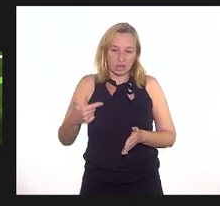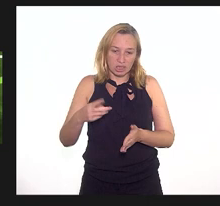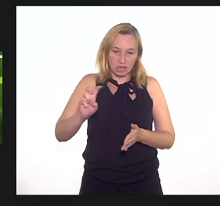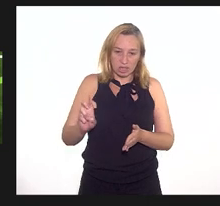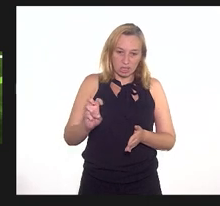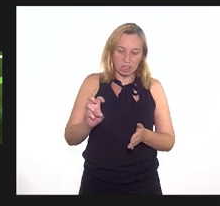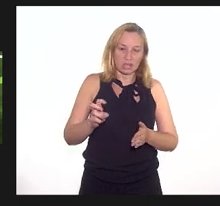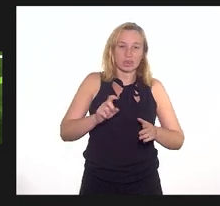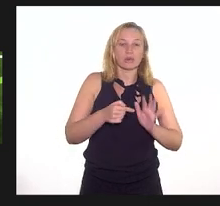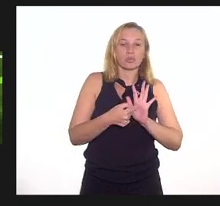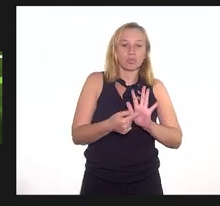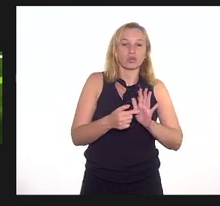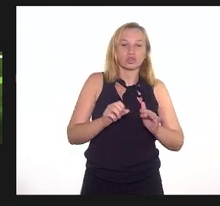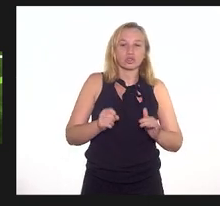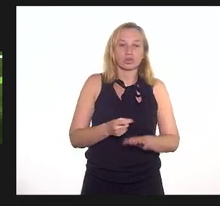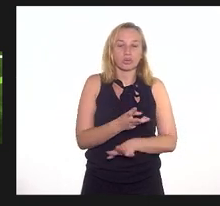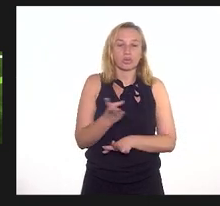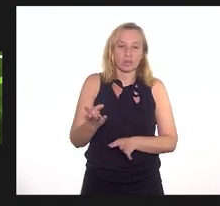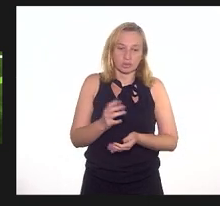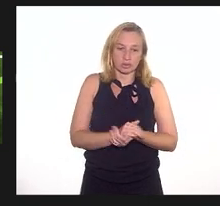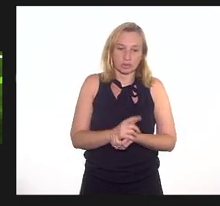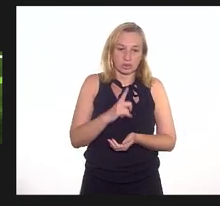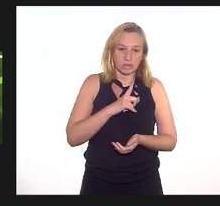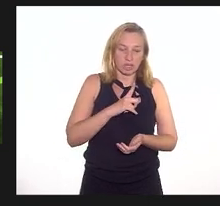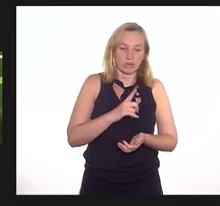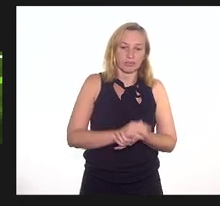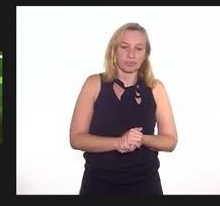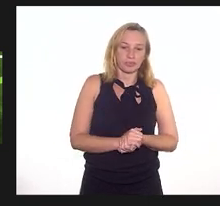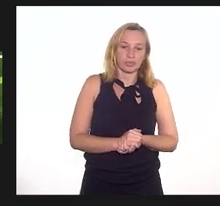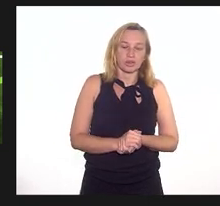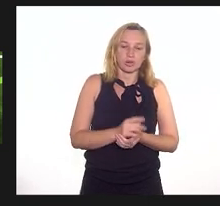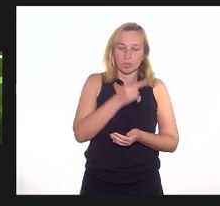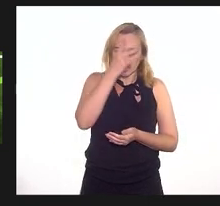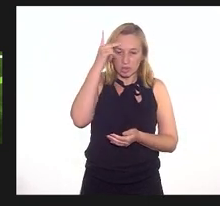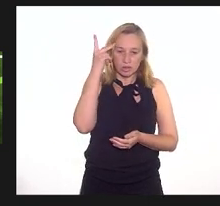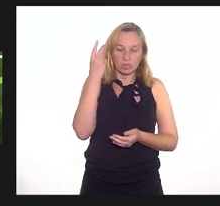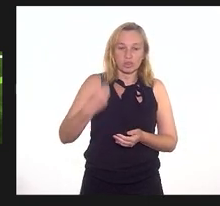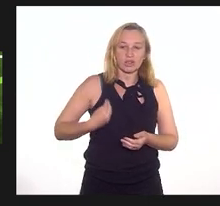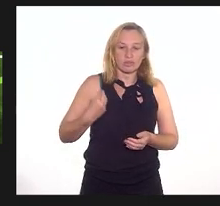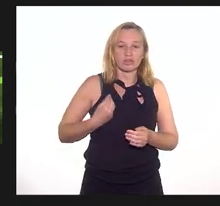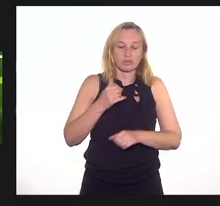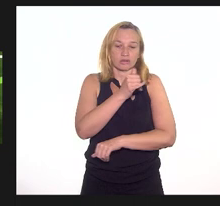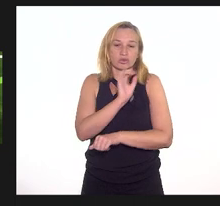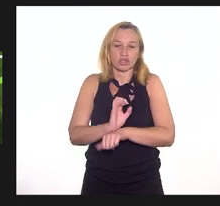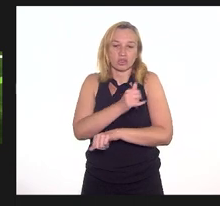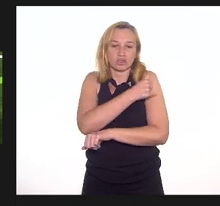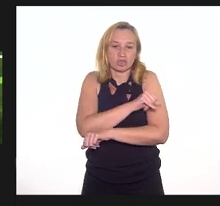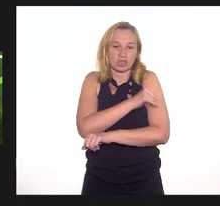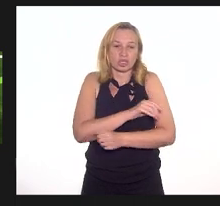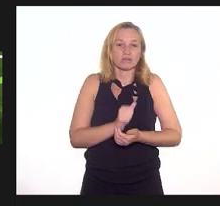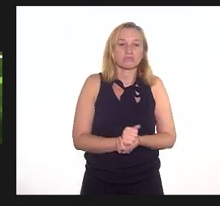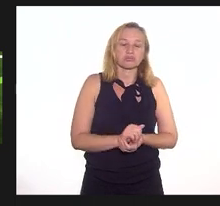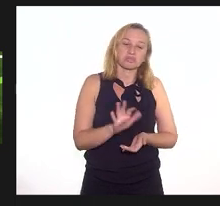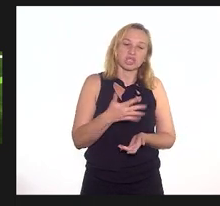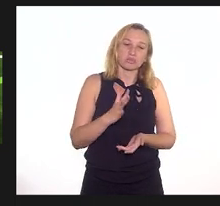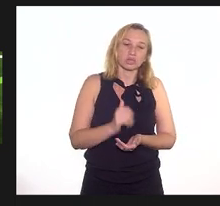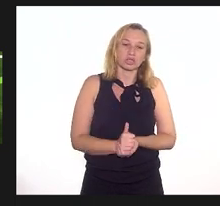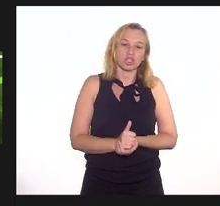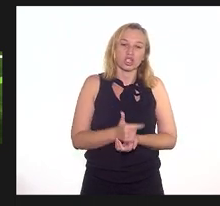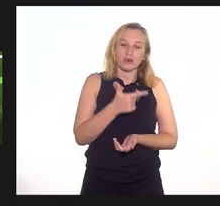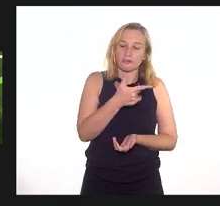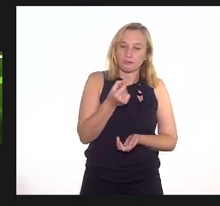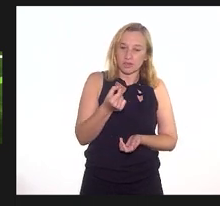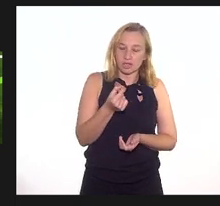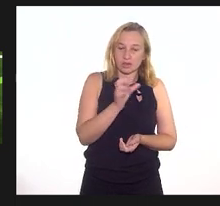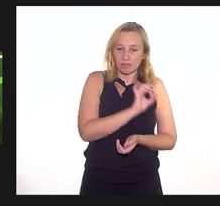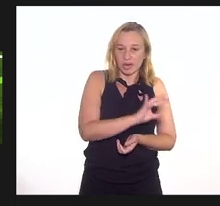portaria define quantos geneticistas, né, a gente deveria ter por habitante. No estado do Rio de Janeiro, a gente tem pelo menos 20